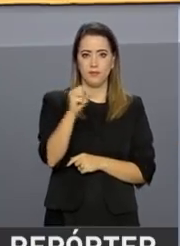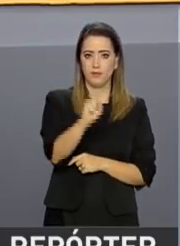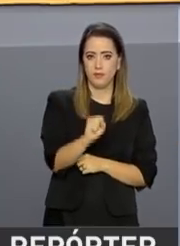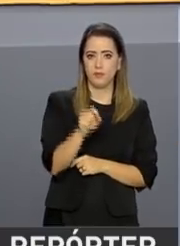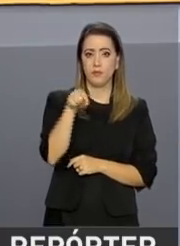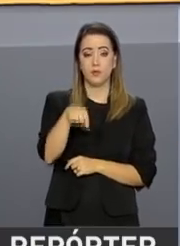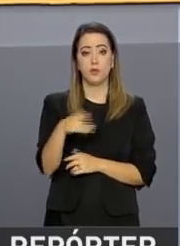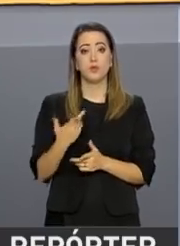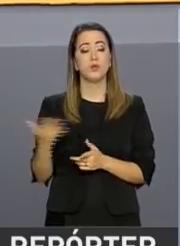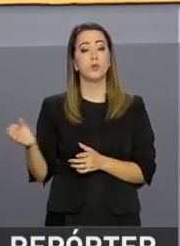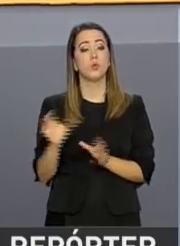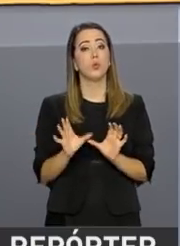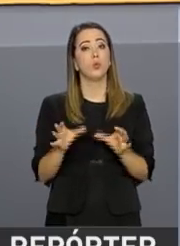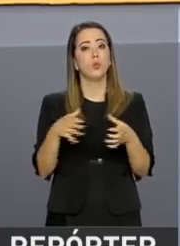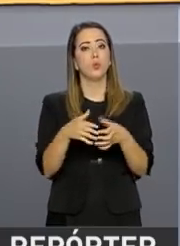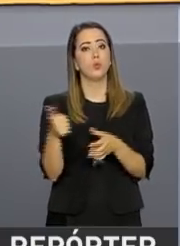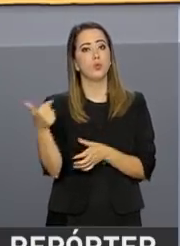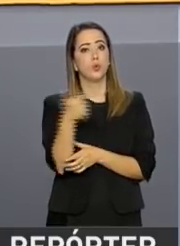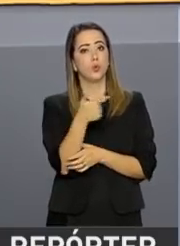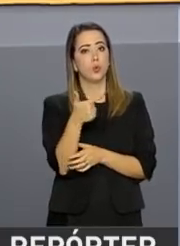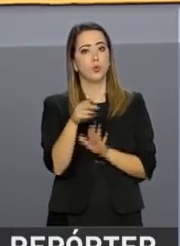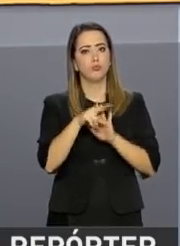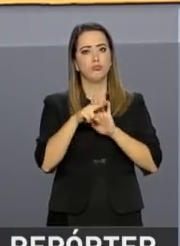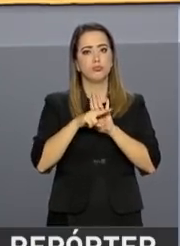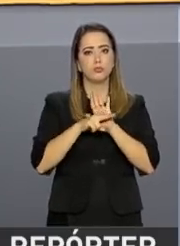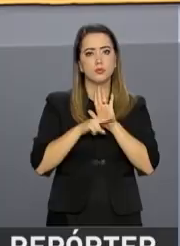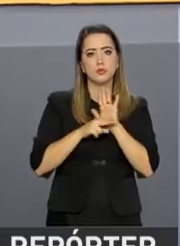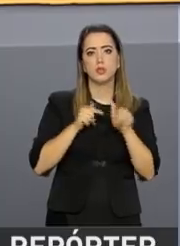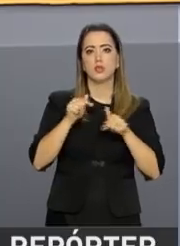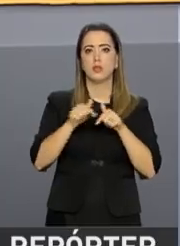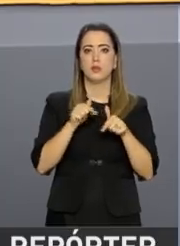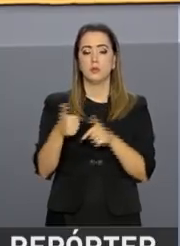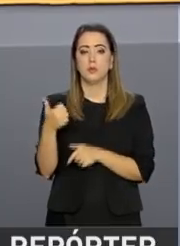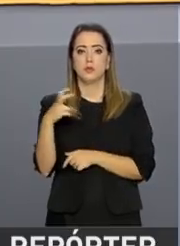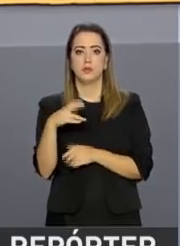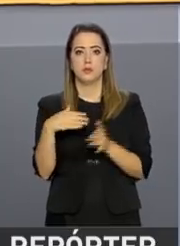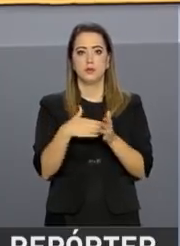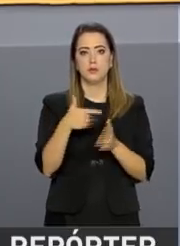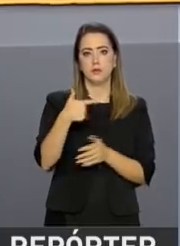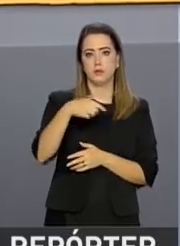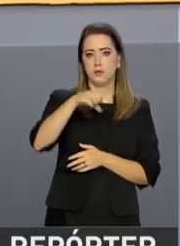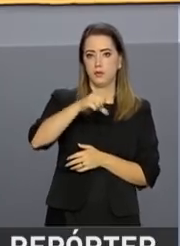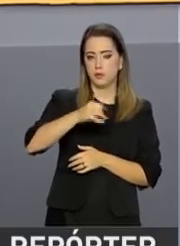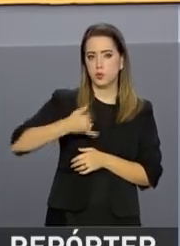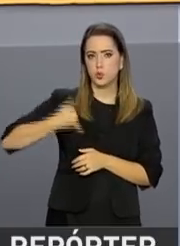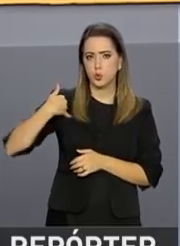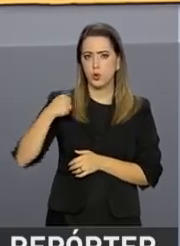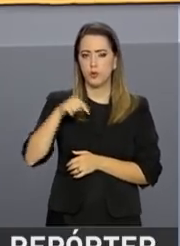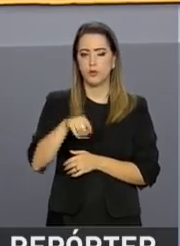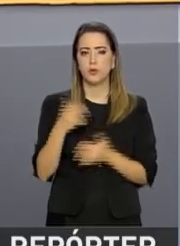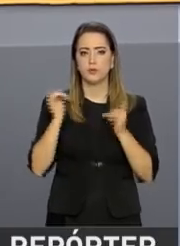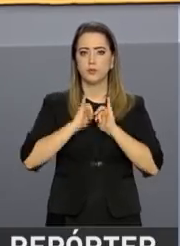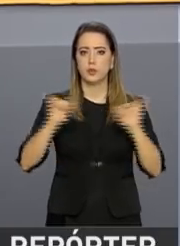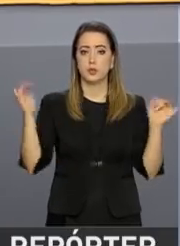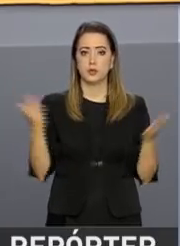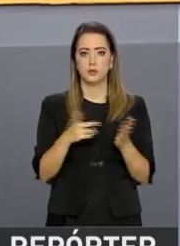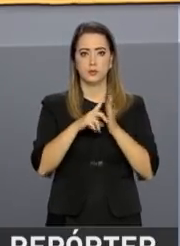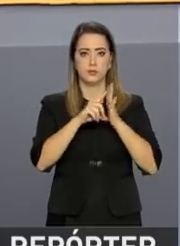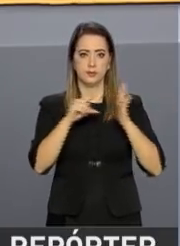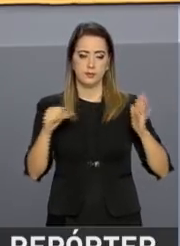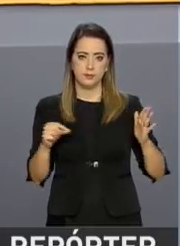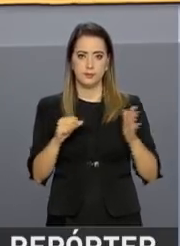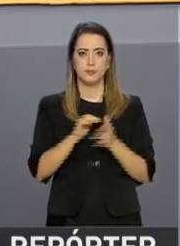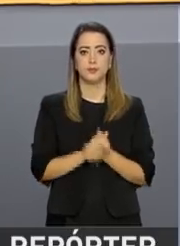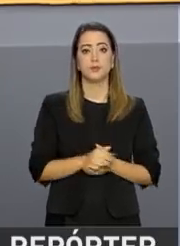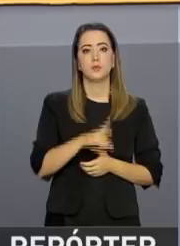2018 um pacote com 12 novas ações voltadas a jovens de 15 a 29 anos que foi lançado agora há pouco no palácio